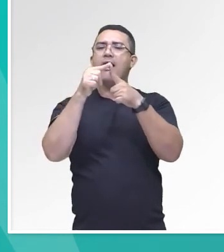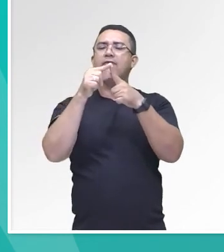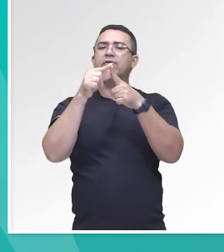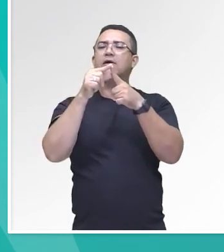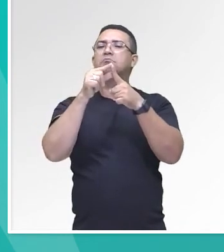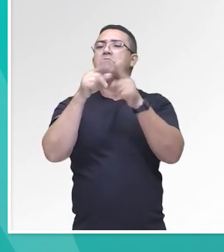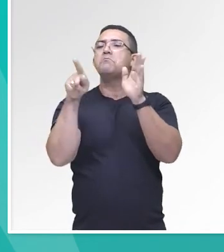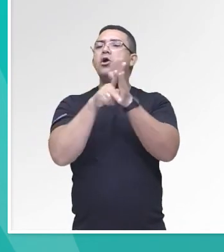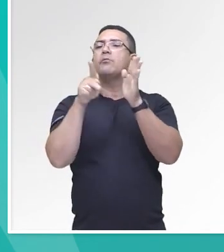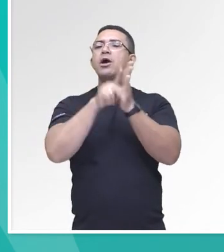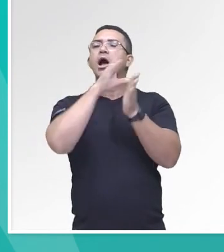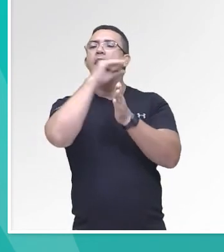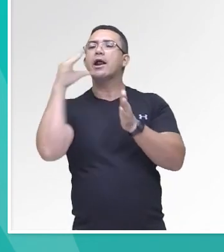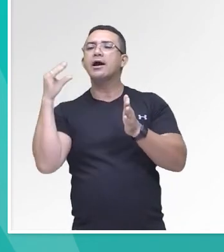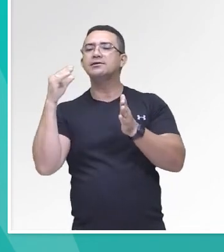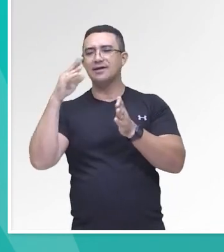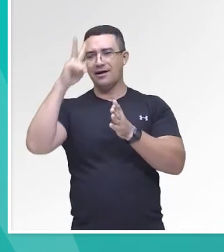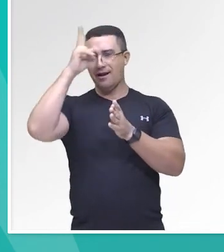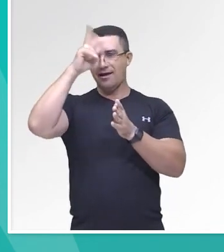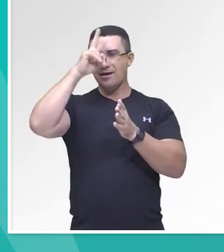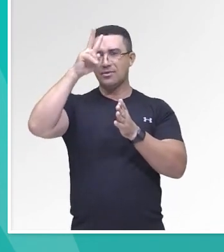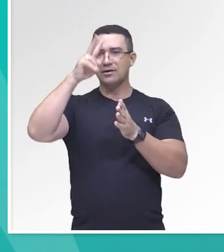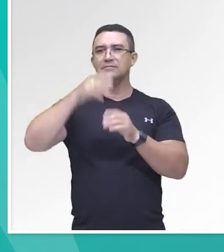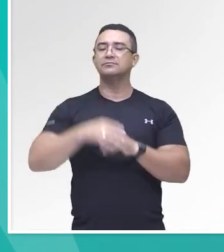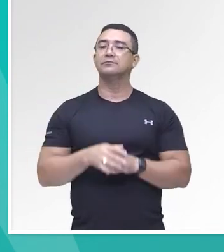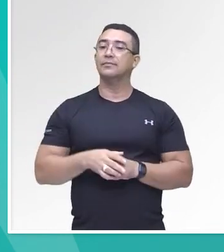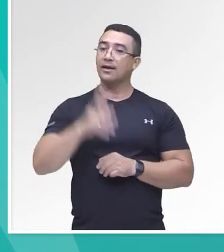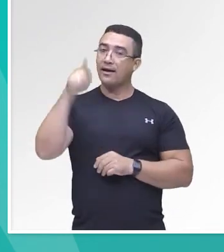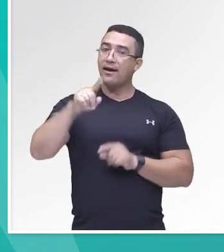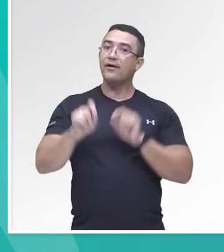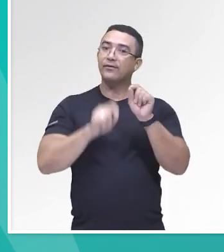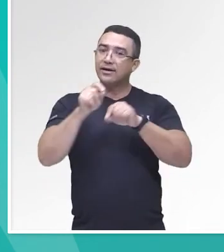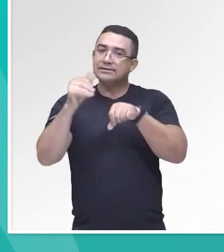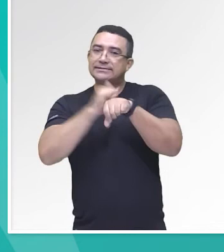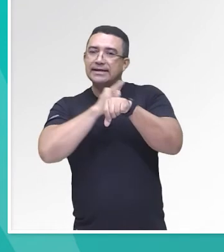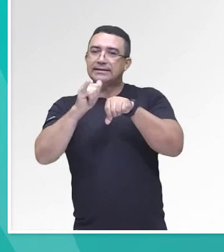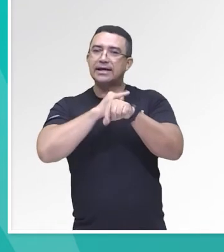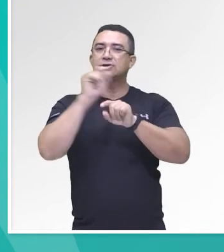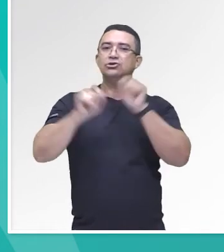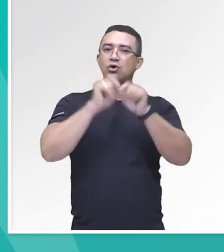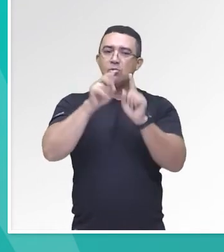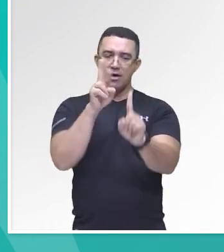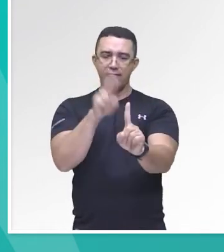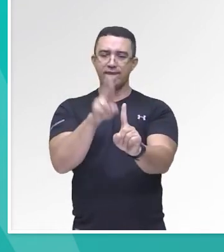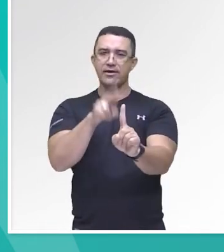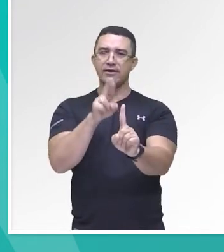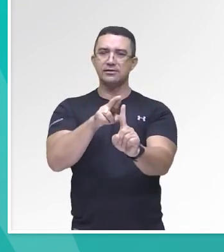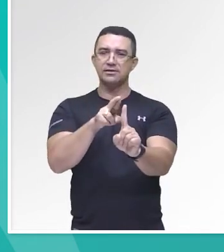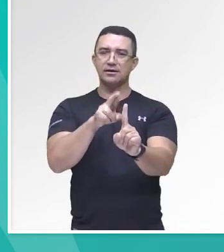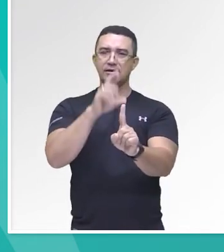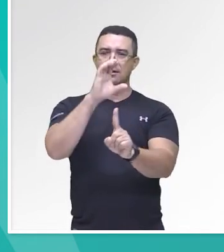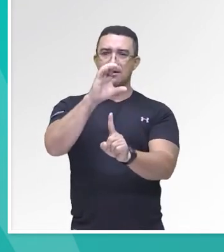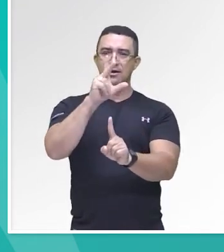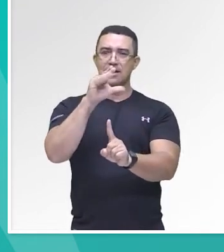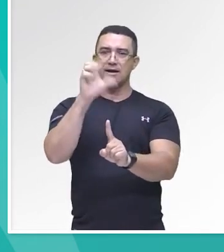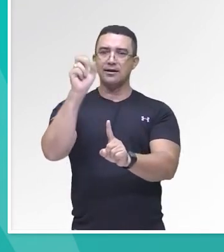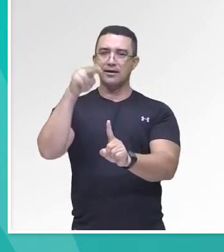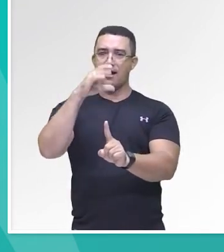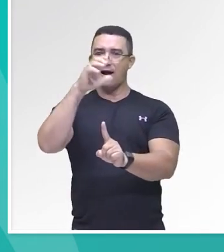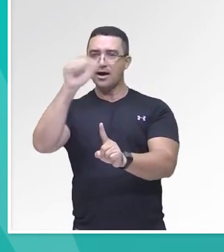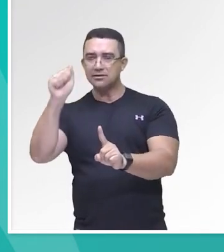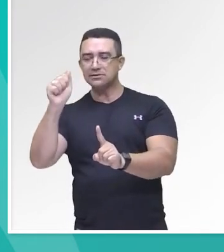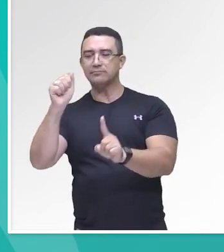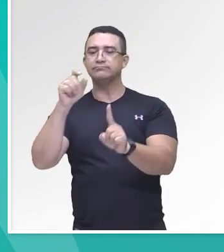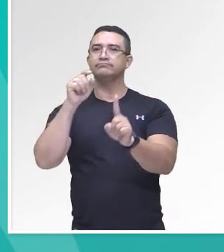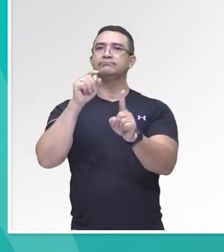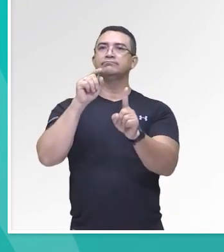do texto e ao longo do texto? Pois é, aquilo dali era uma maneira de fazer referenciação. Ele foi a todo momento,